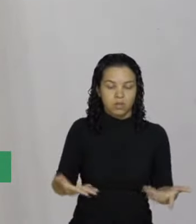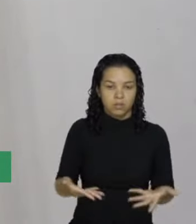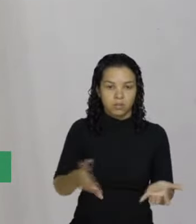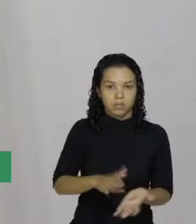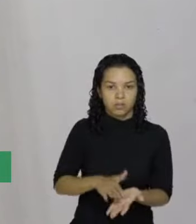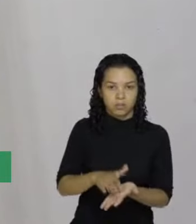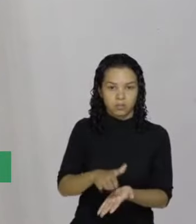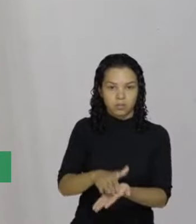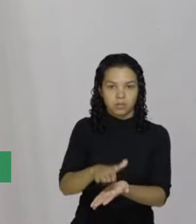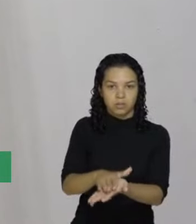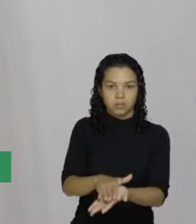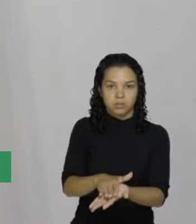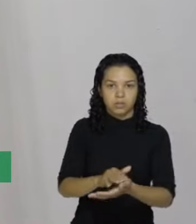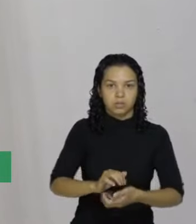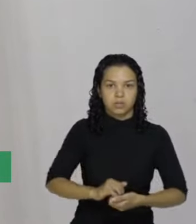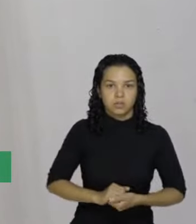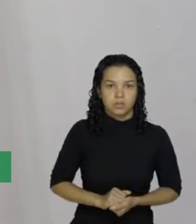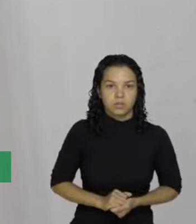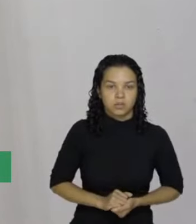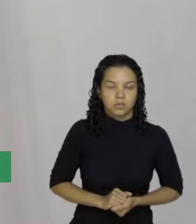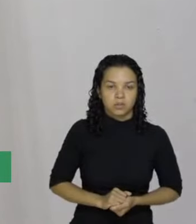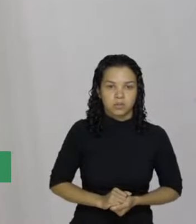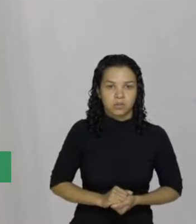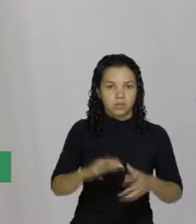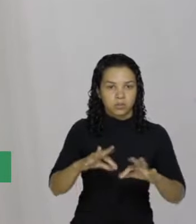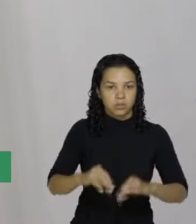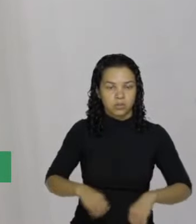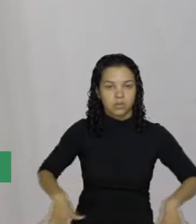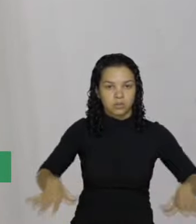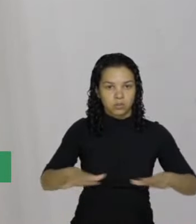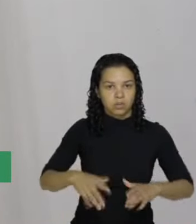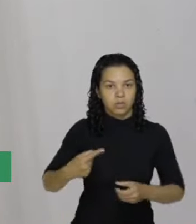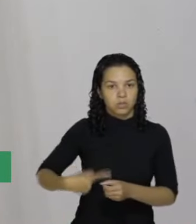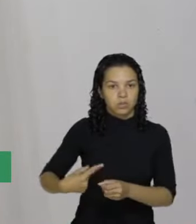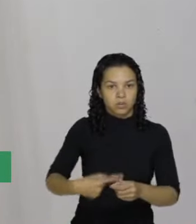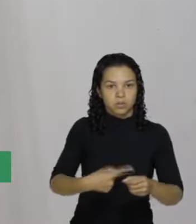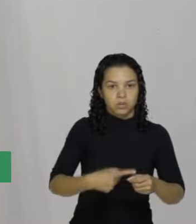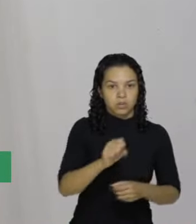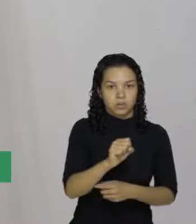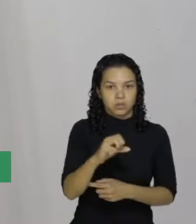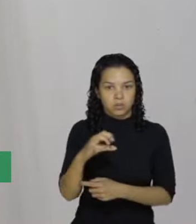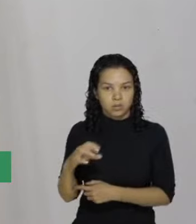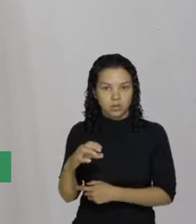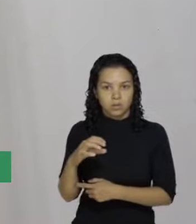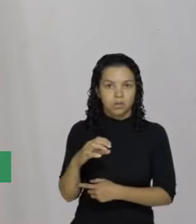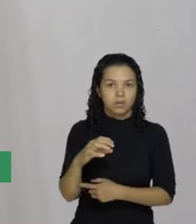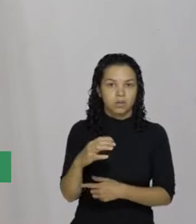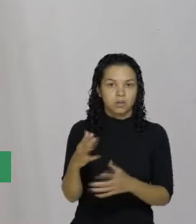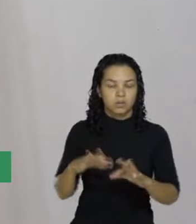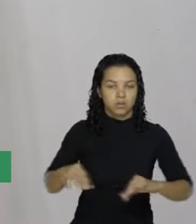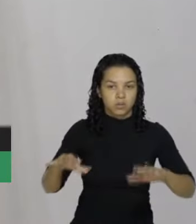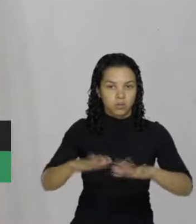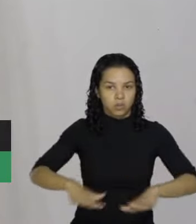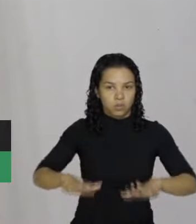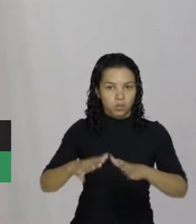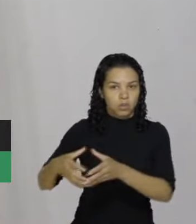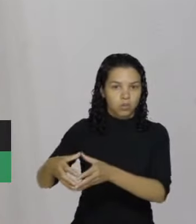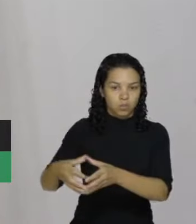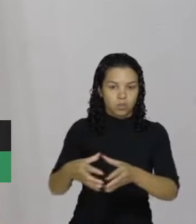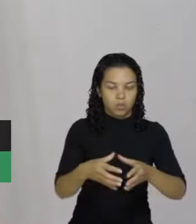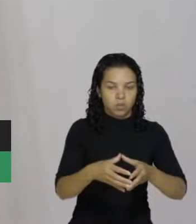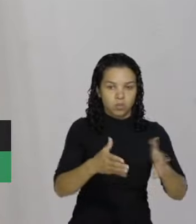parabenizar a todos os municípios catarinenses, a todas as